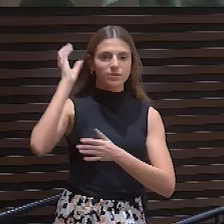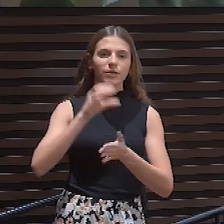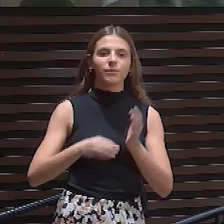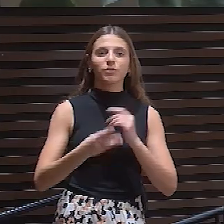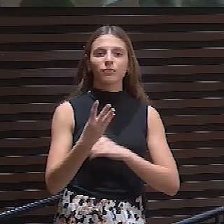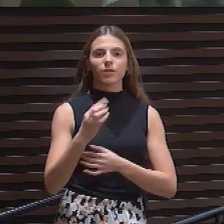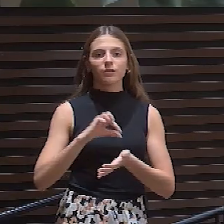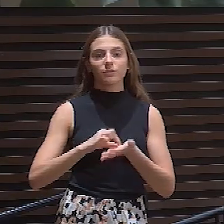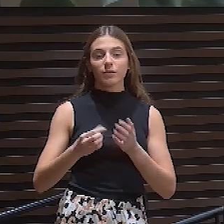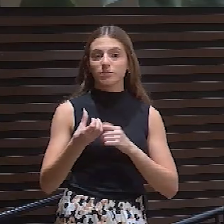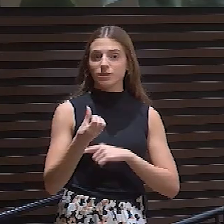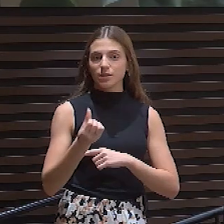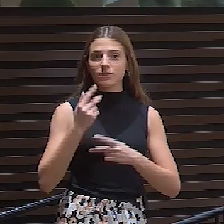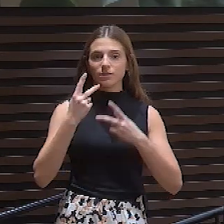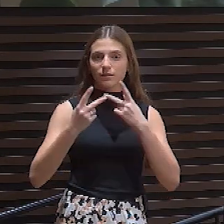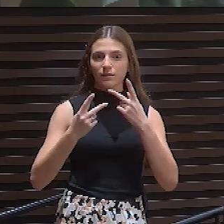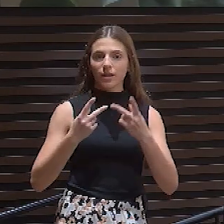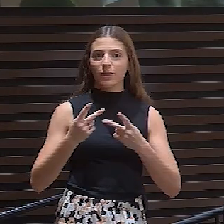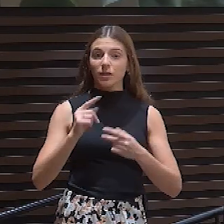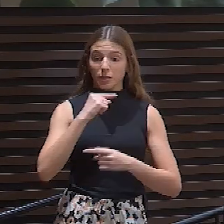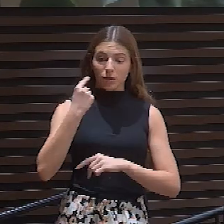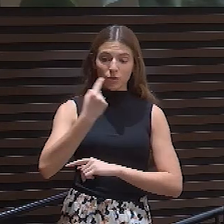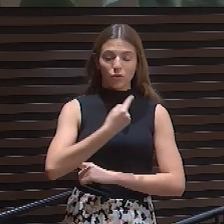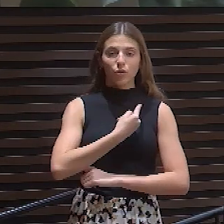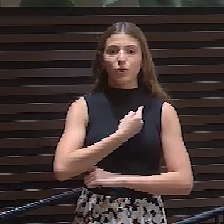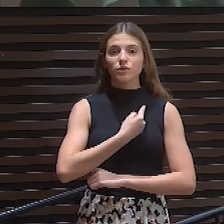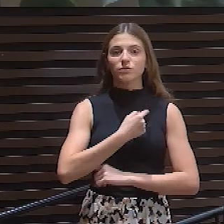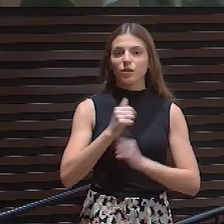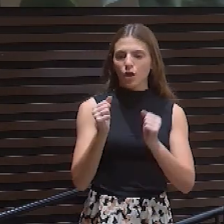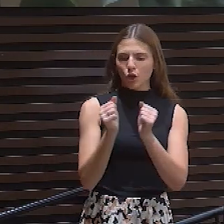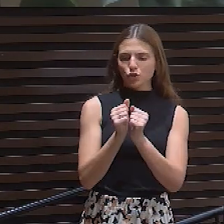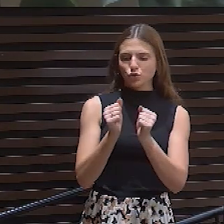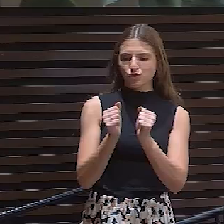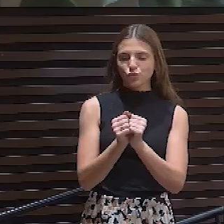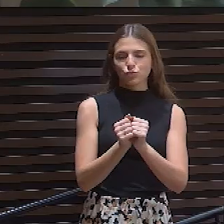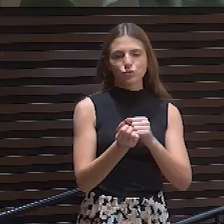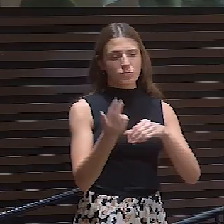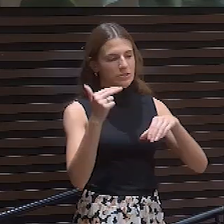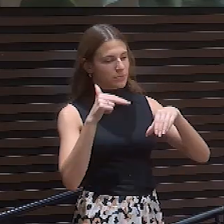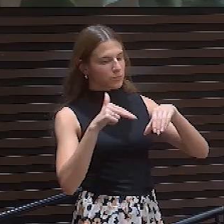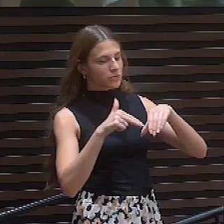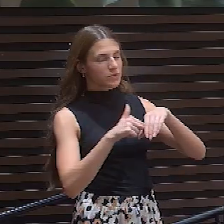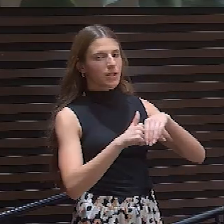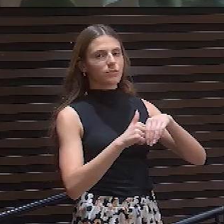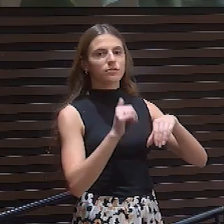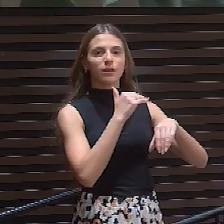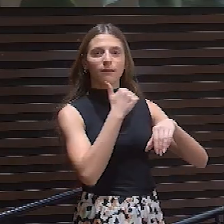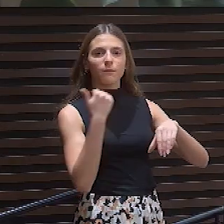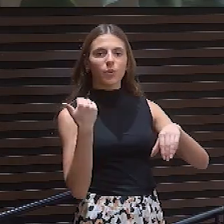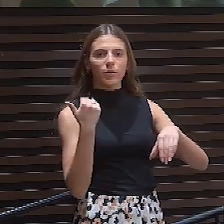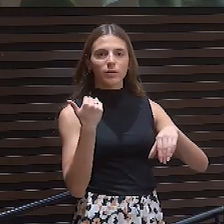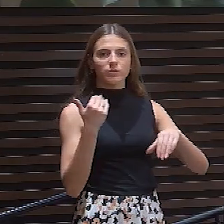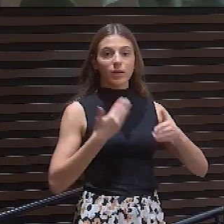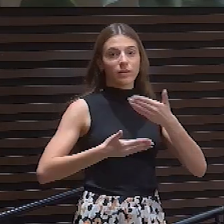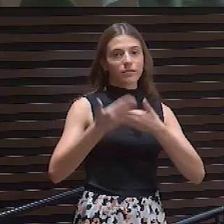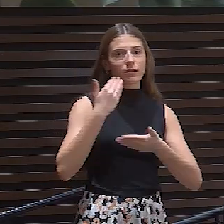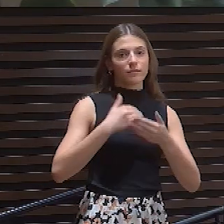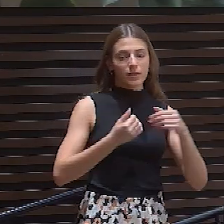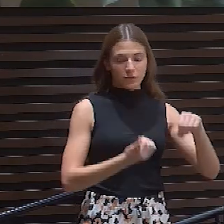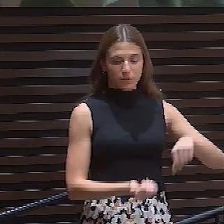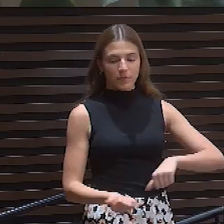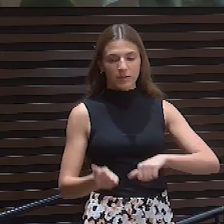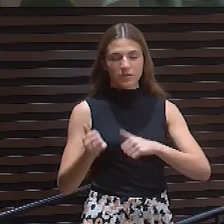fomos, pois, sepultados com ele na morte pelo batismo, para que, como Cristo